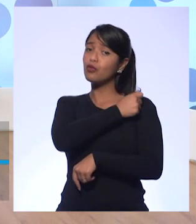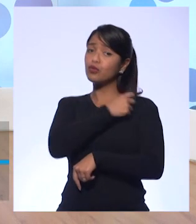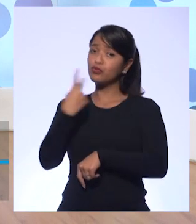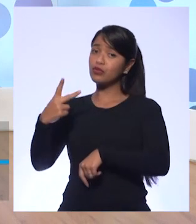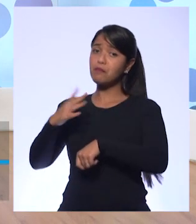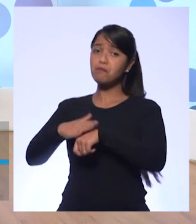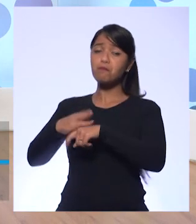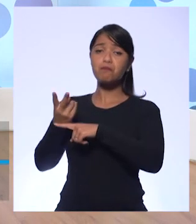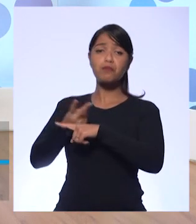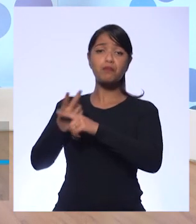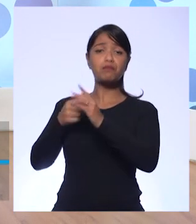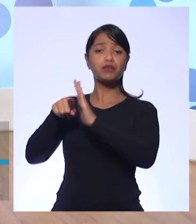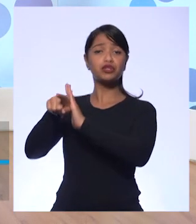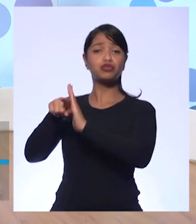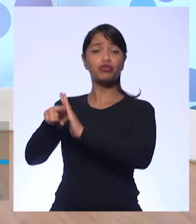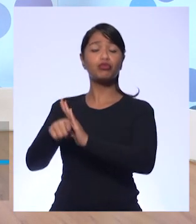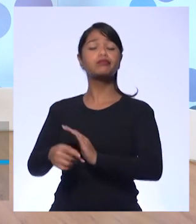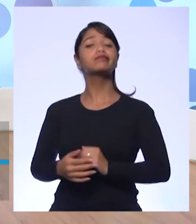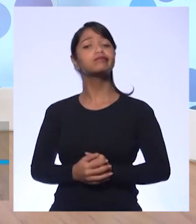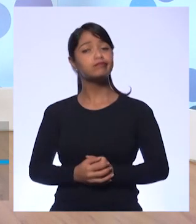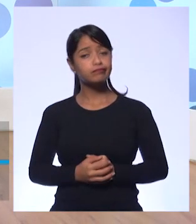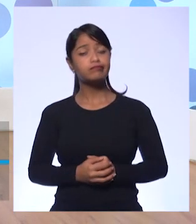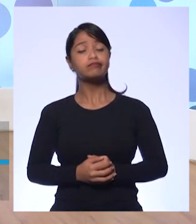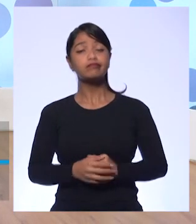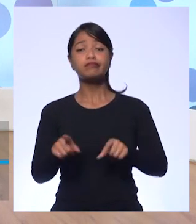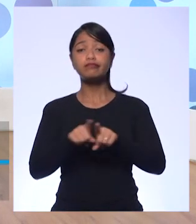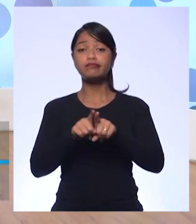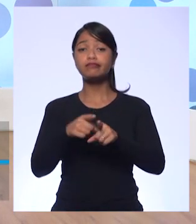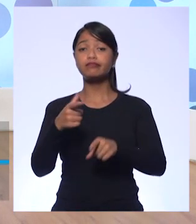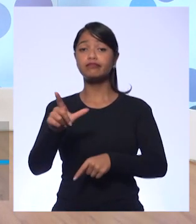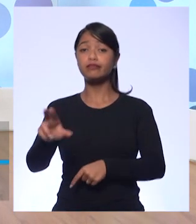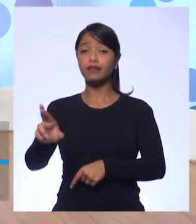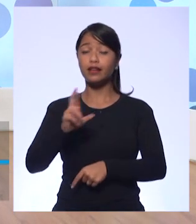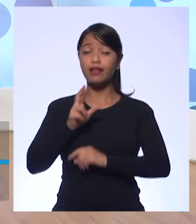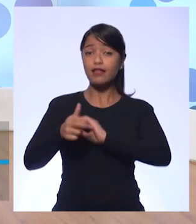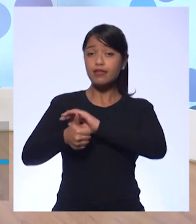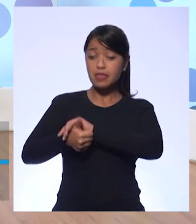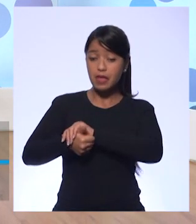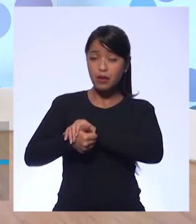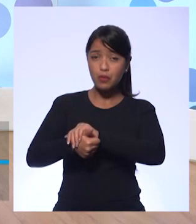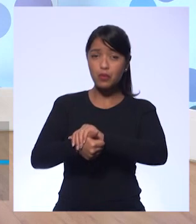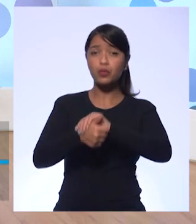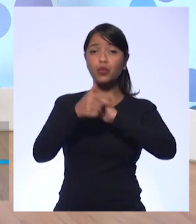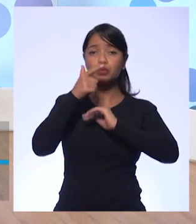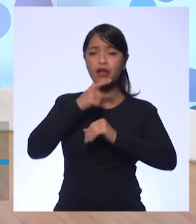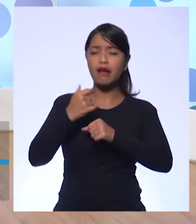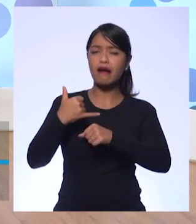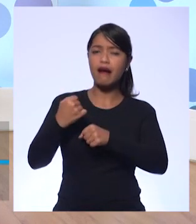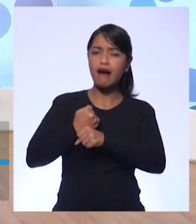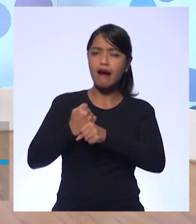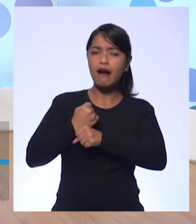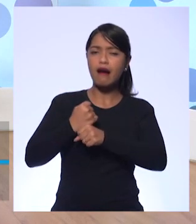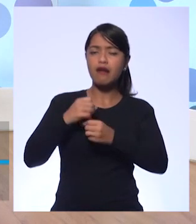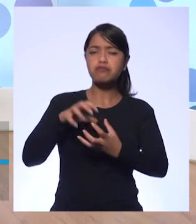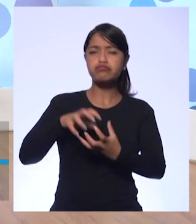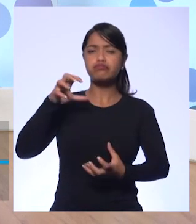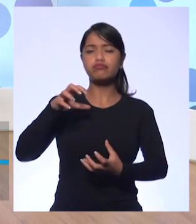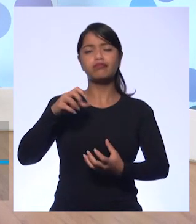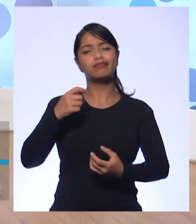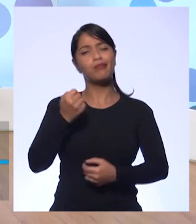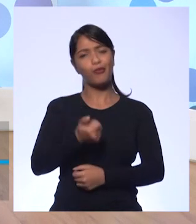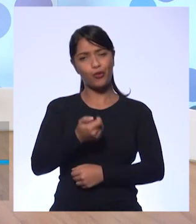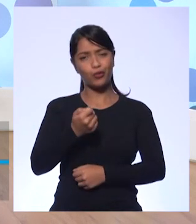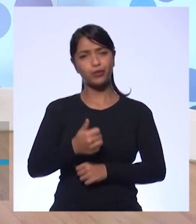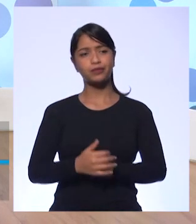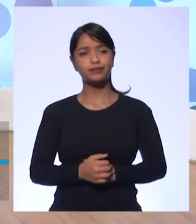chega à fase adulta 2. Ele comentou que tinha uma porcentagem pequena, não lembro isso. quantos. Eu acho tão bonitinho que eles conseguem colocar imagem,